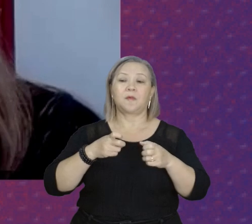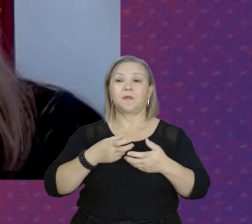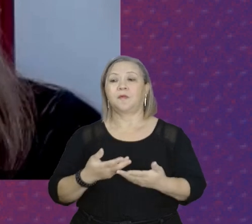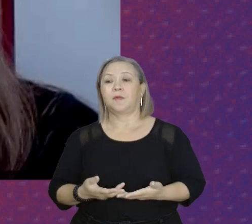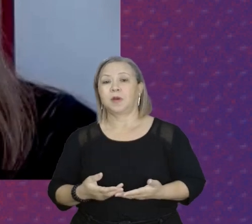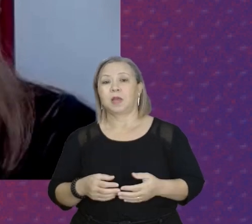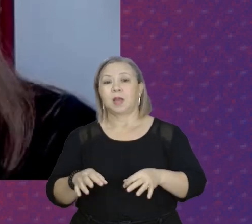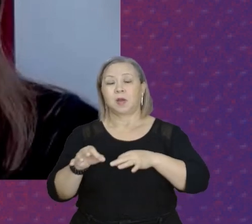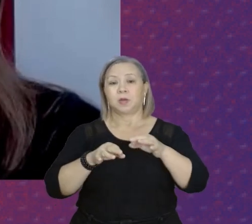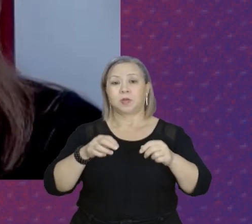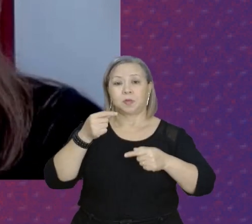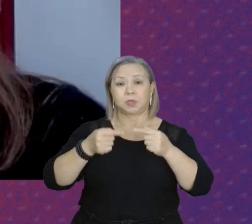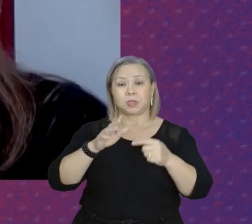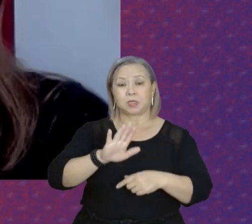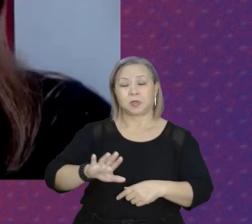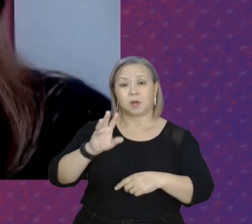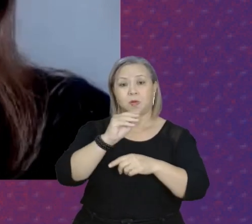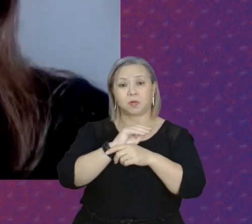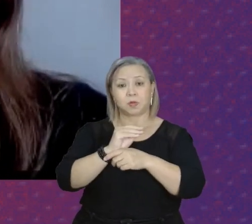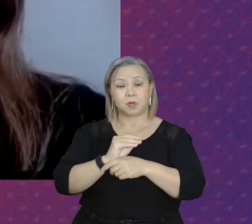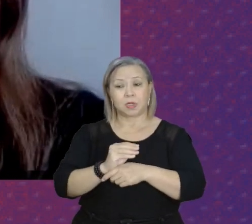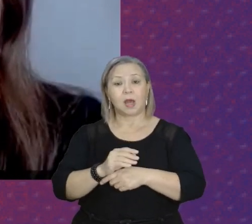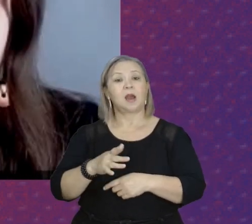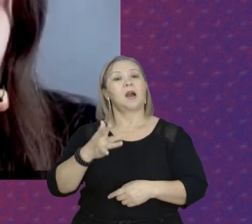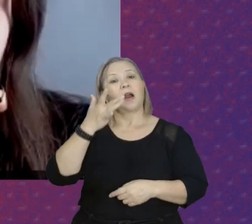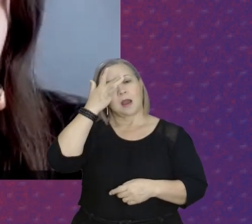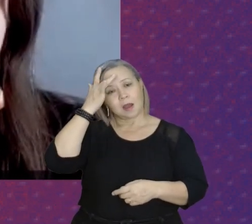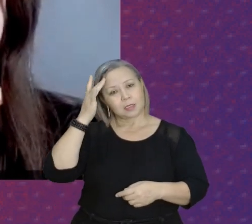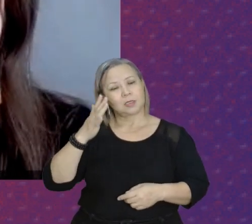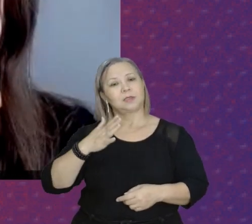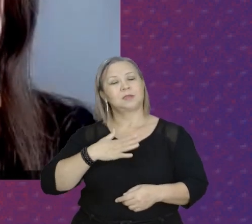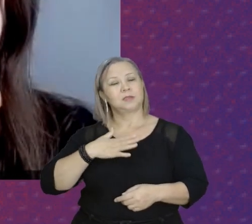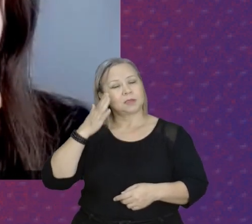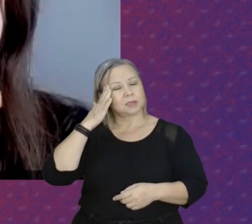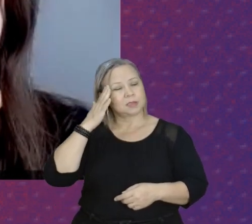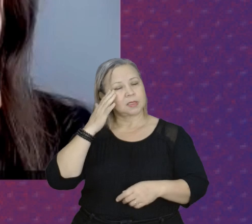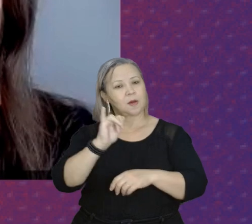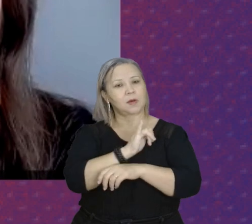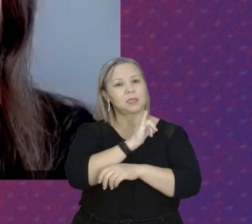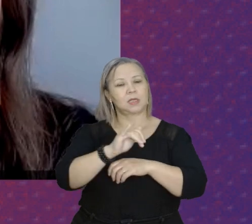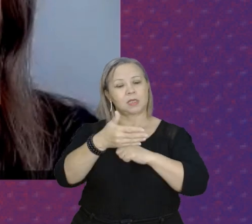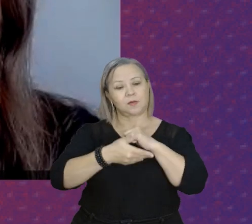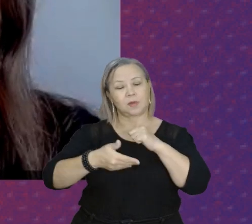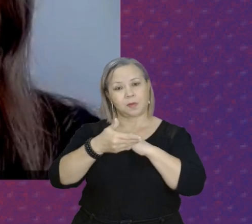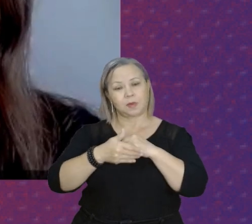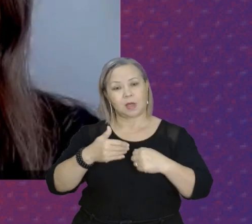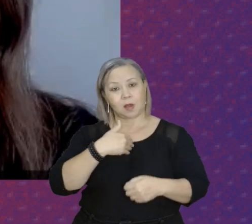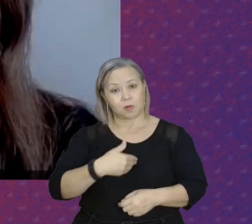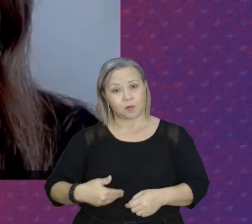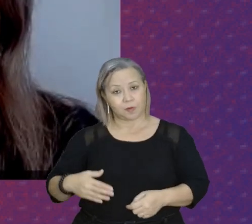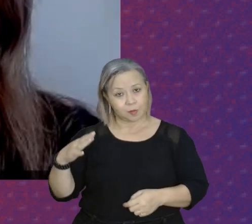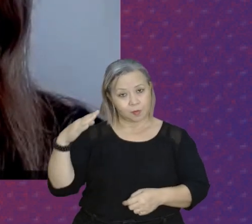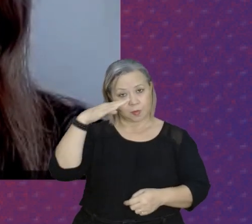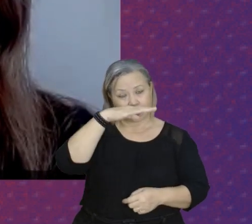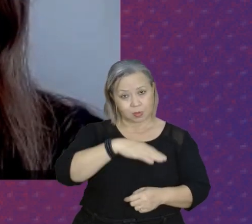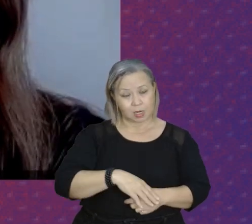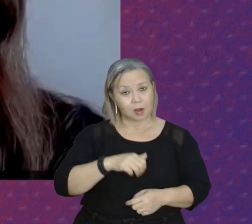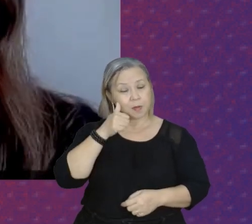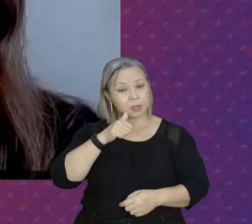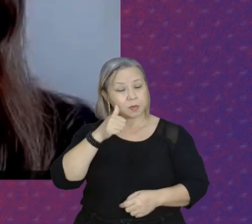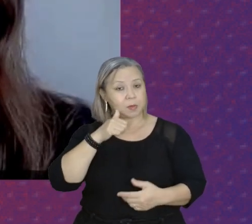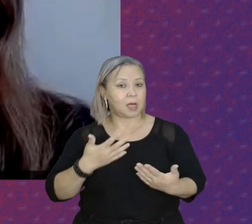construir uma política nacional de cuidado. E a gente sabe que a estratégia fundamental do governo do Bolsonaro para as